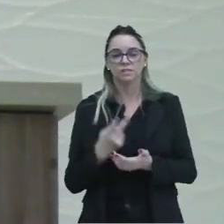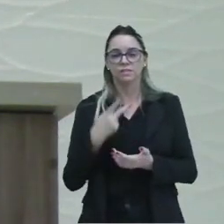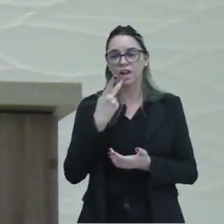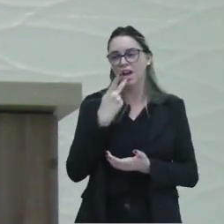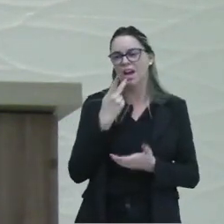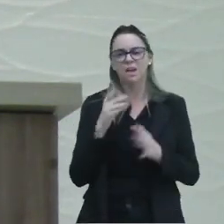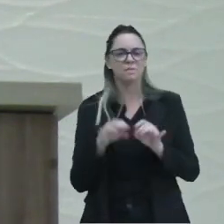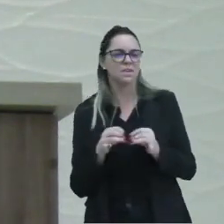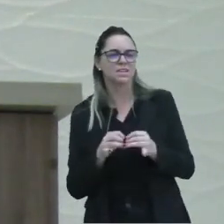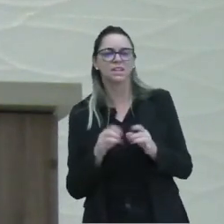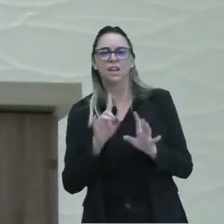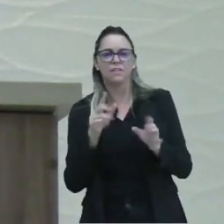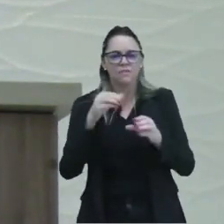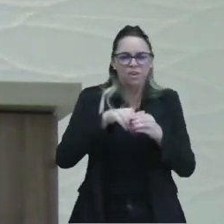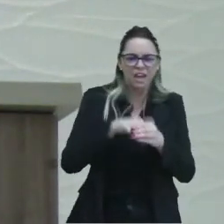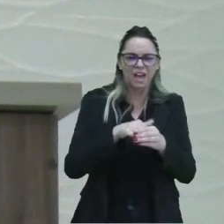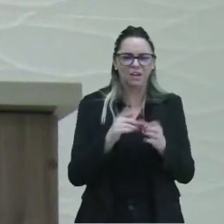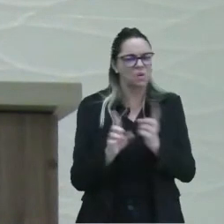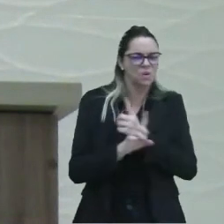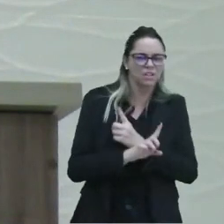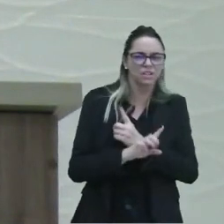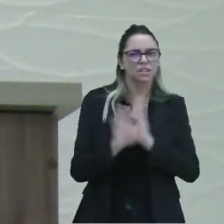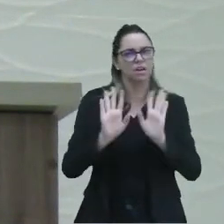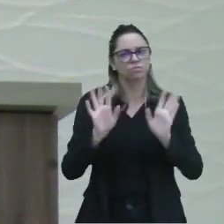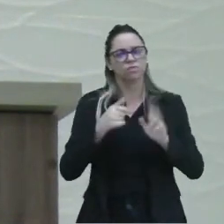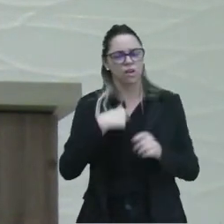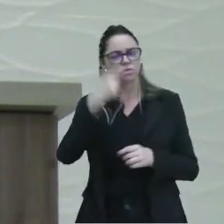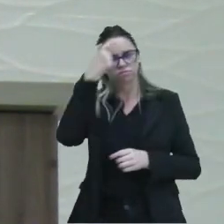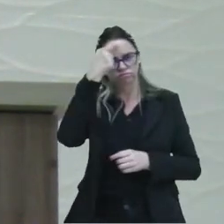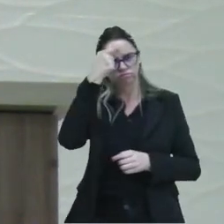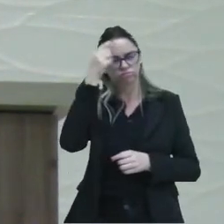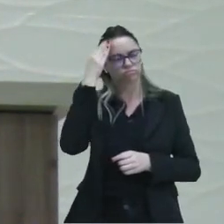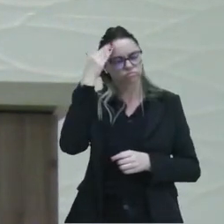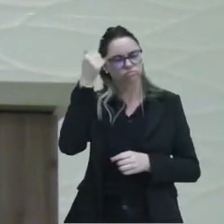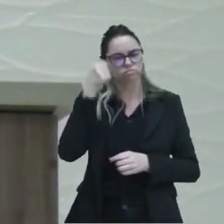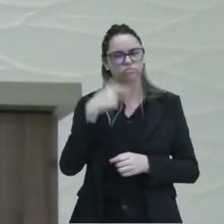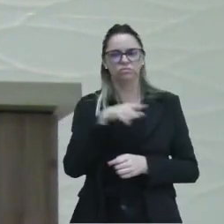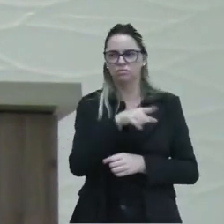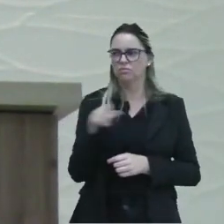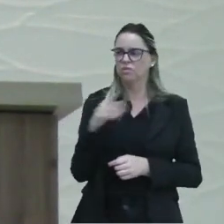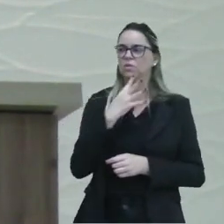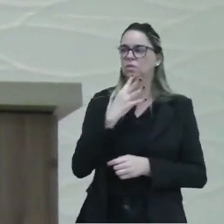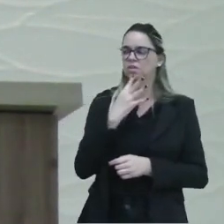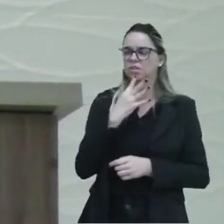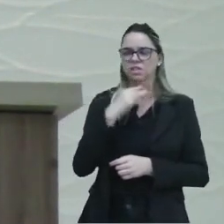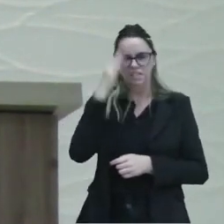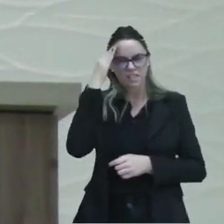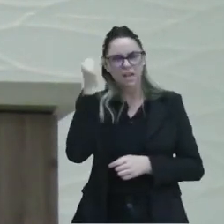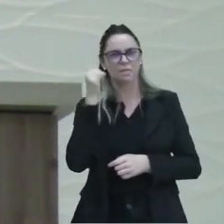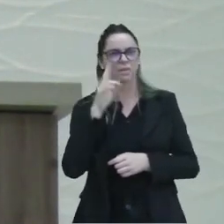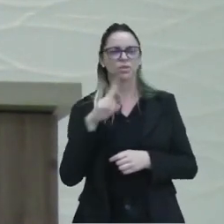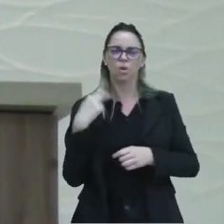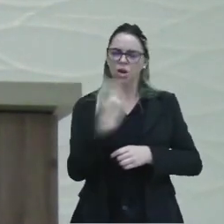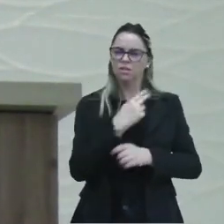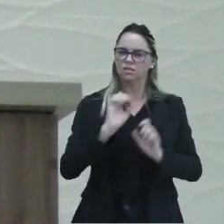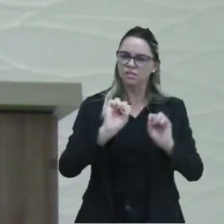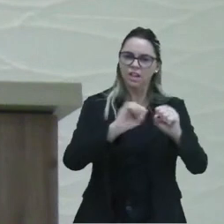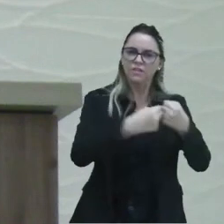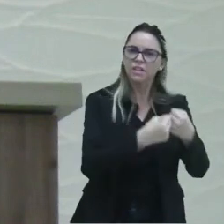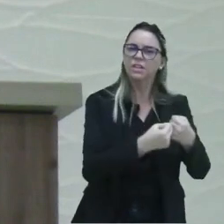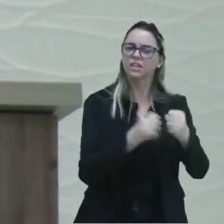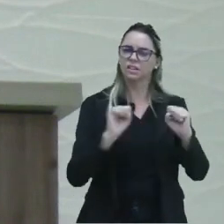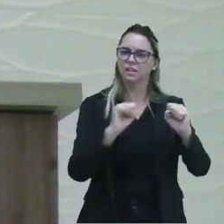poder dizer que vota contra. Também sou consciente, quem me conhece sabe nessa casa, que nós defendemos também o